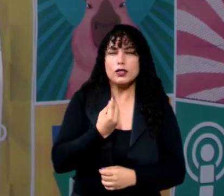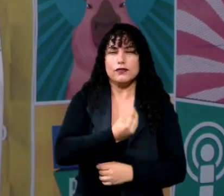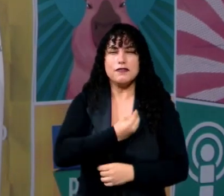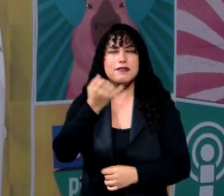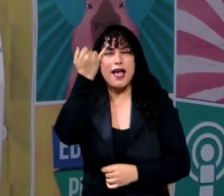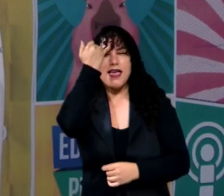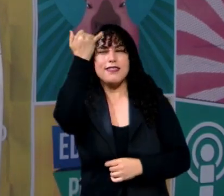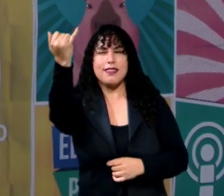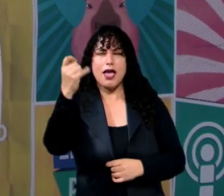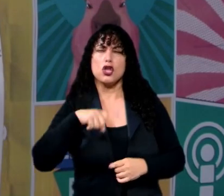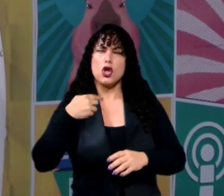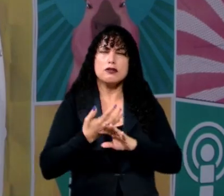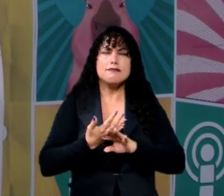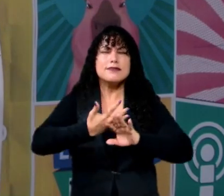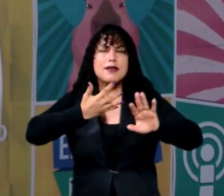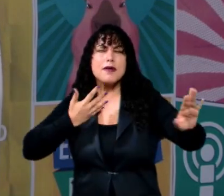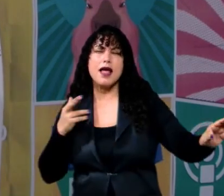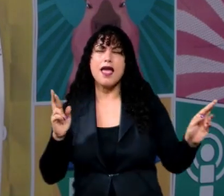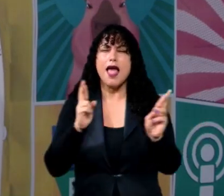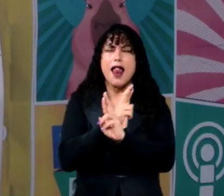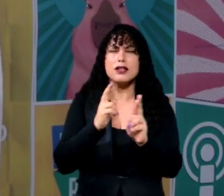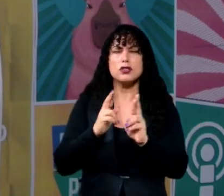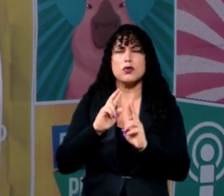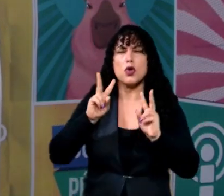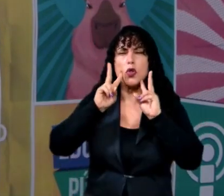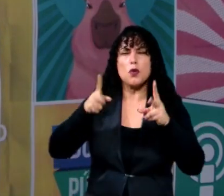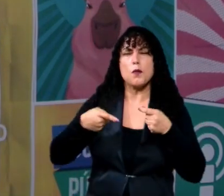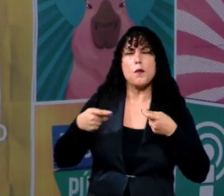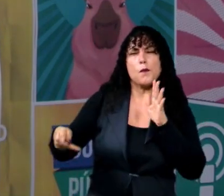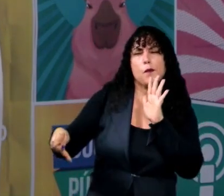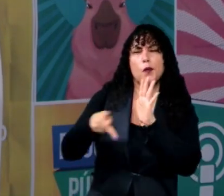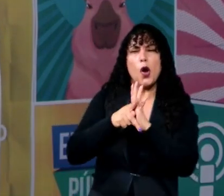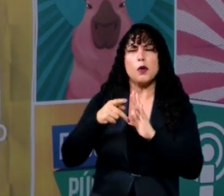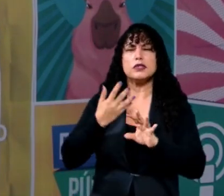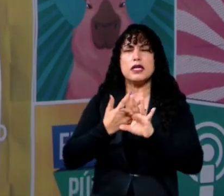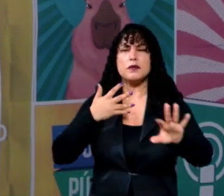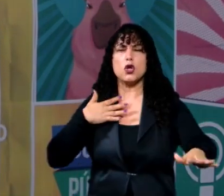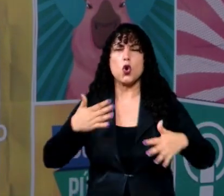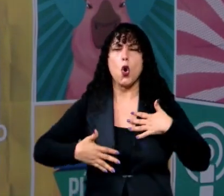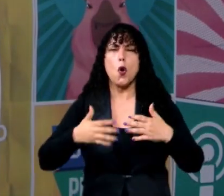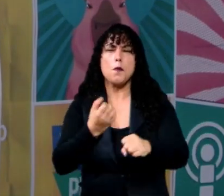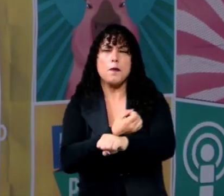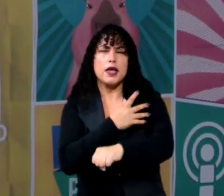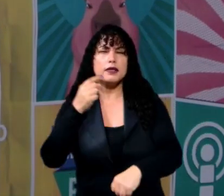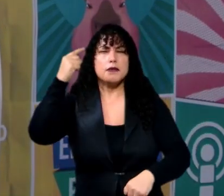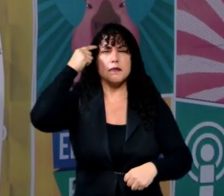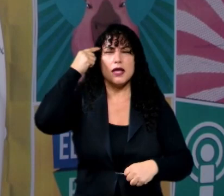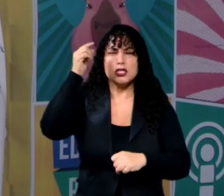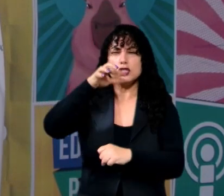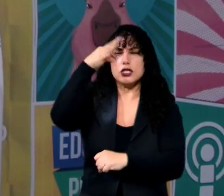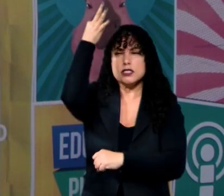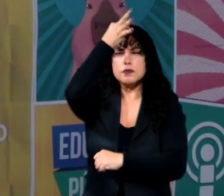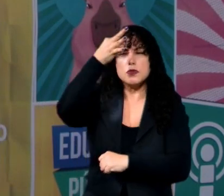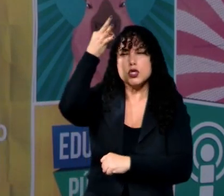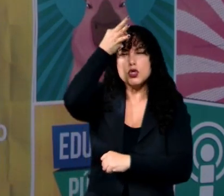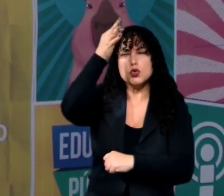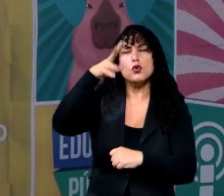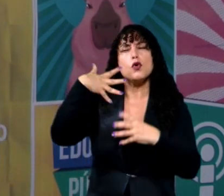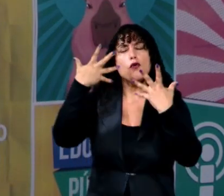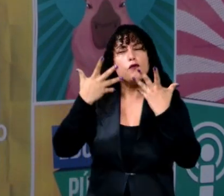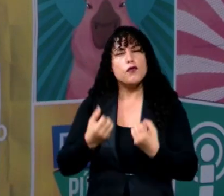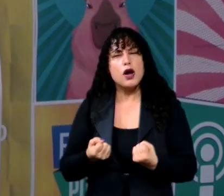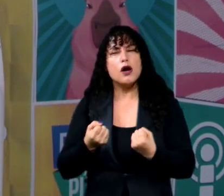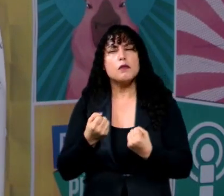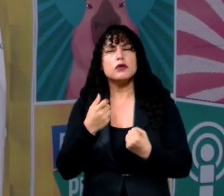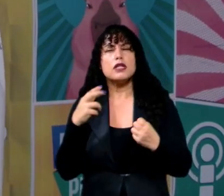essa ideia de que somos separados na relação conosco, quando separamos corpo, emoções, mente, espírito. Vamos viver na